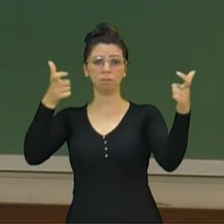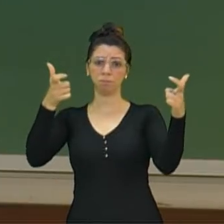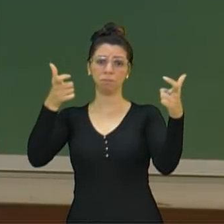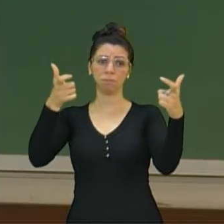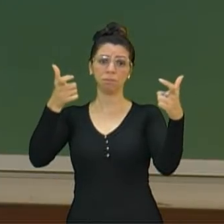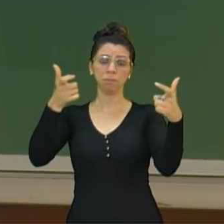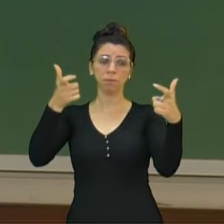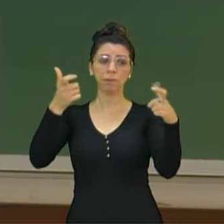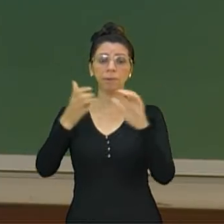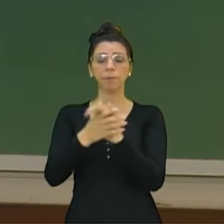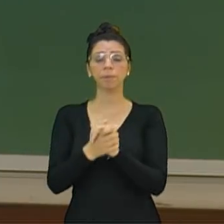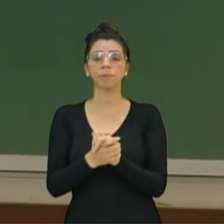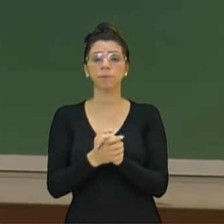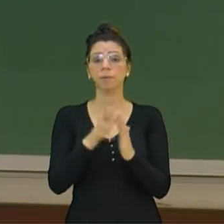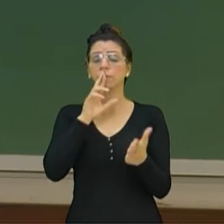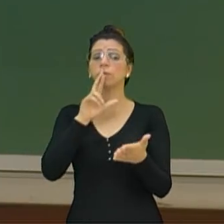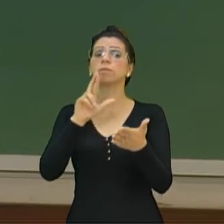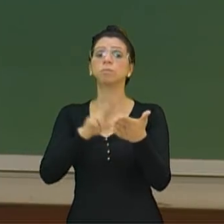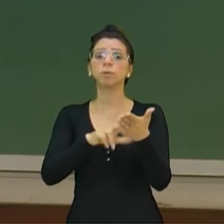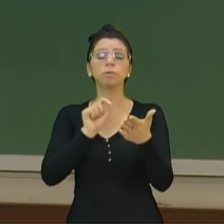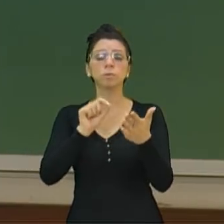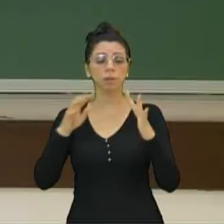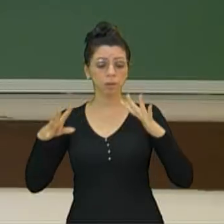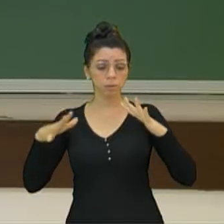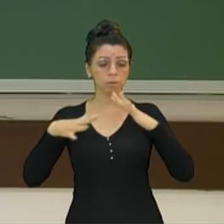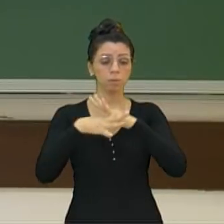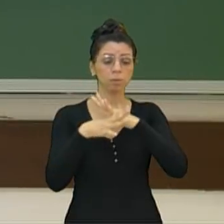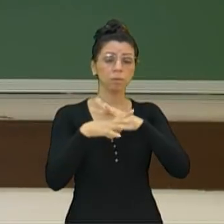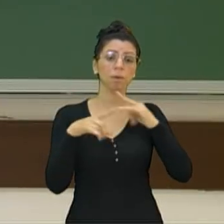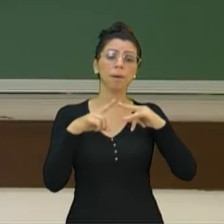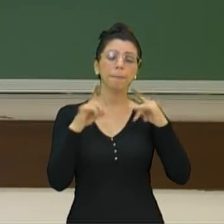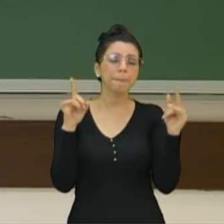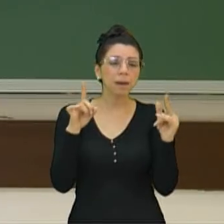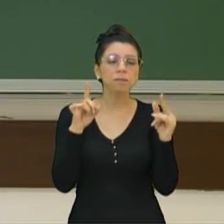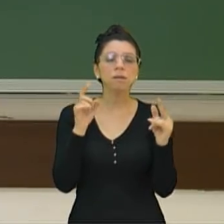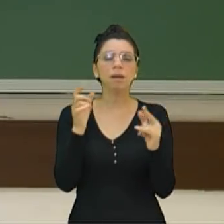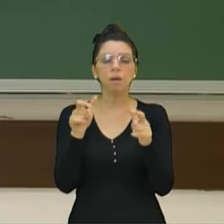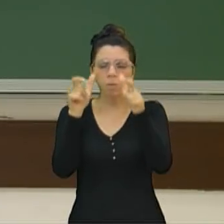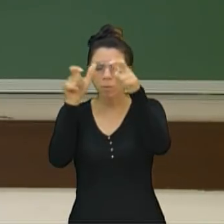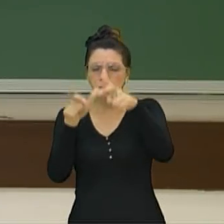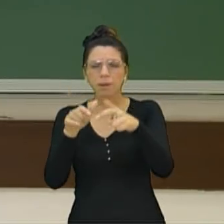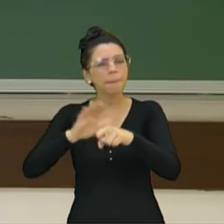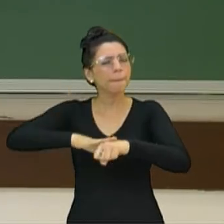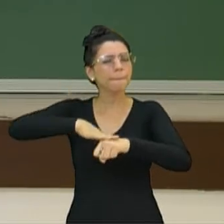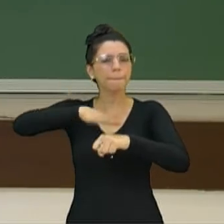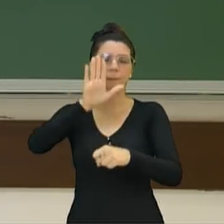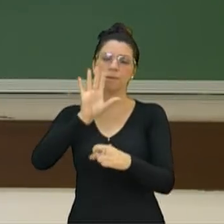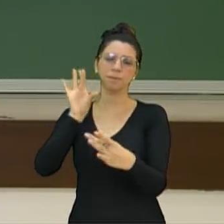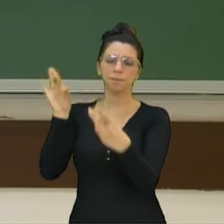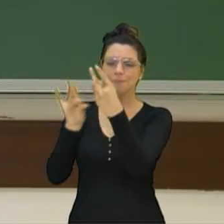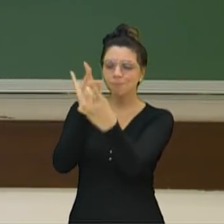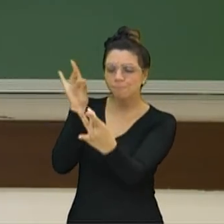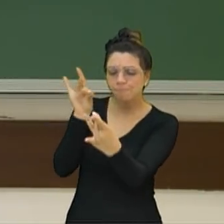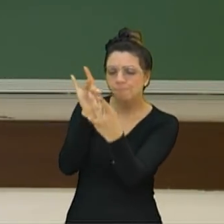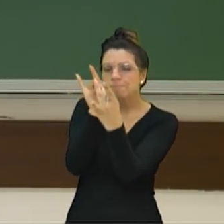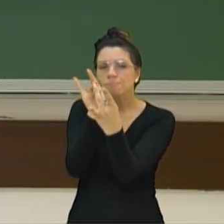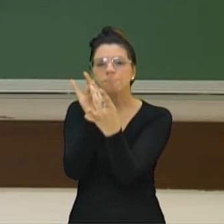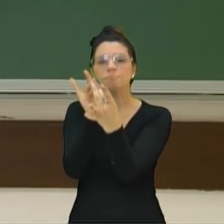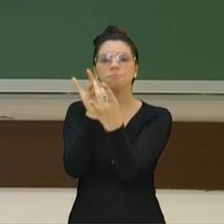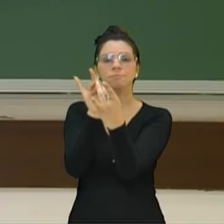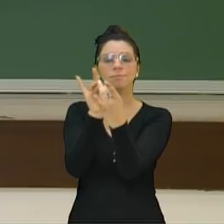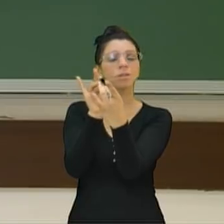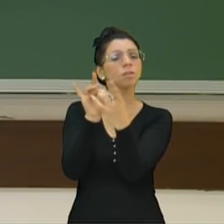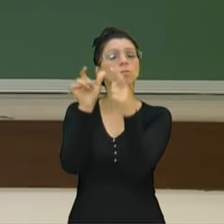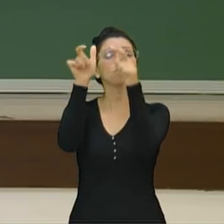grande. Se tivesse a resposta neurônio, mas é um lugar mais específico do neurônio, numa região